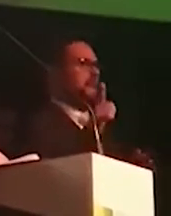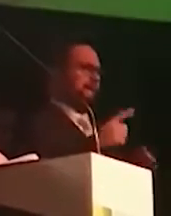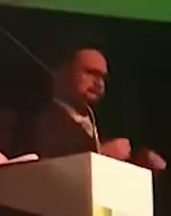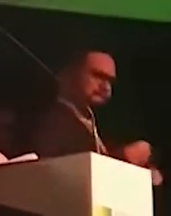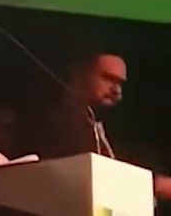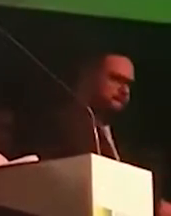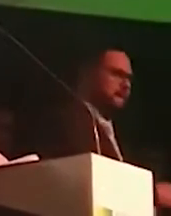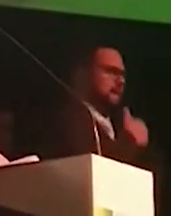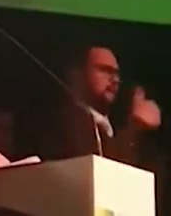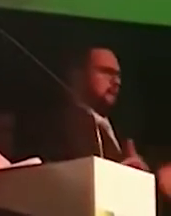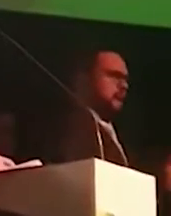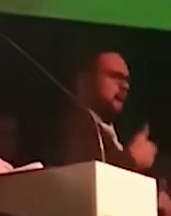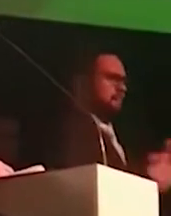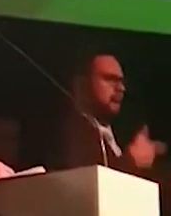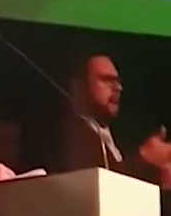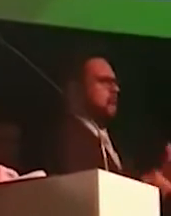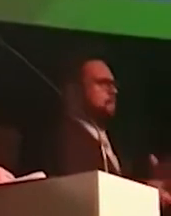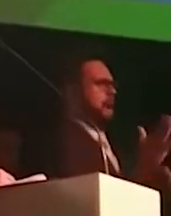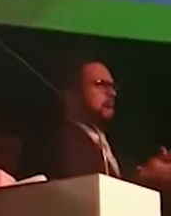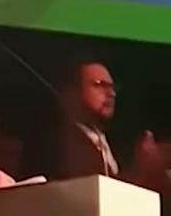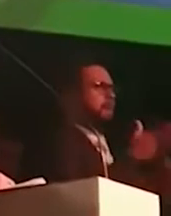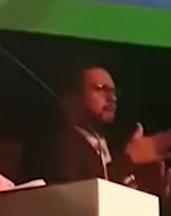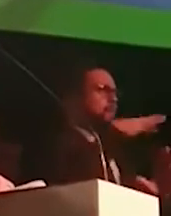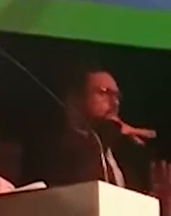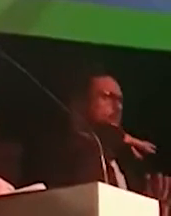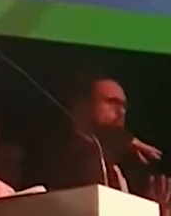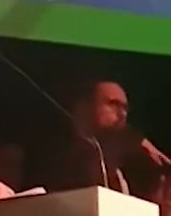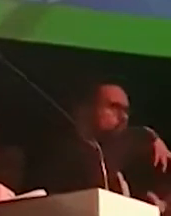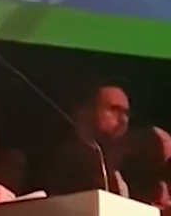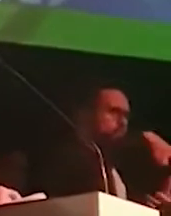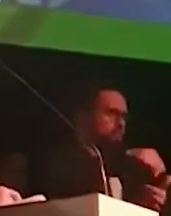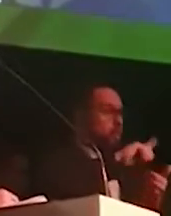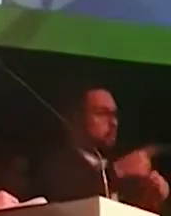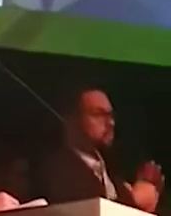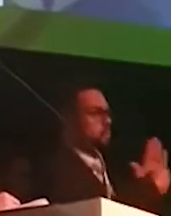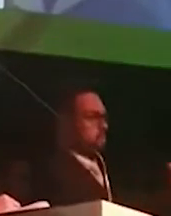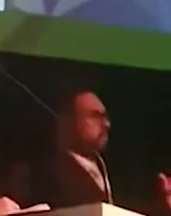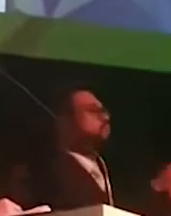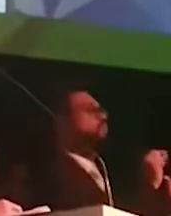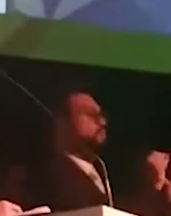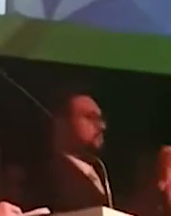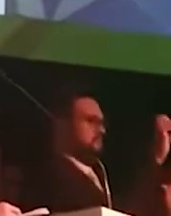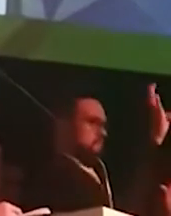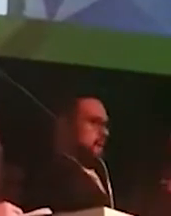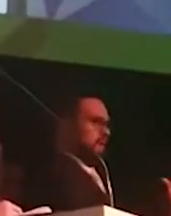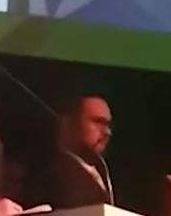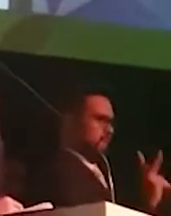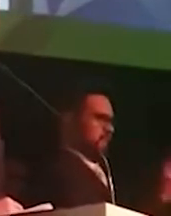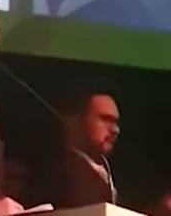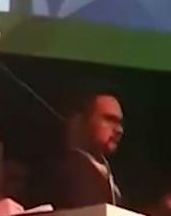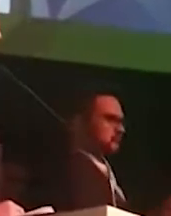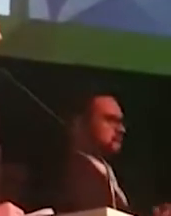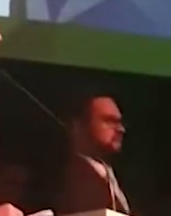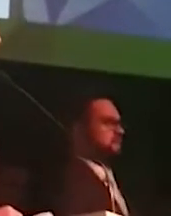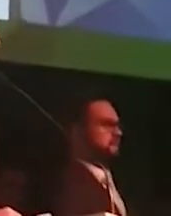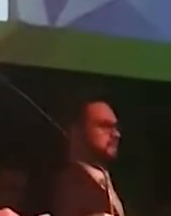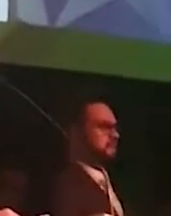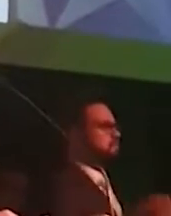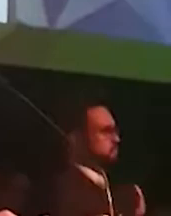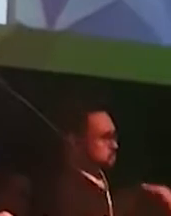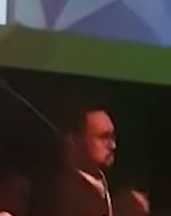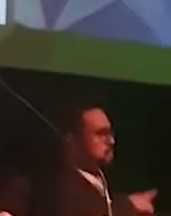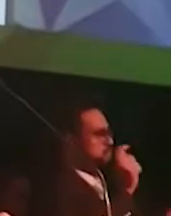incansável que anda pelo mundo todo mostrando o que é o Brasil de verdade, o nosso